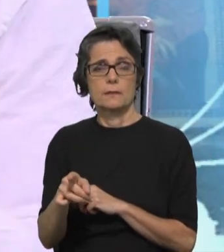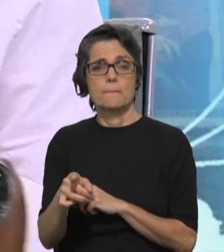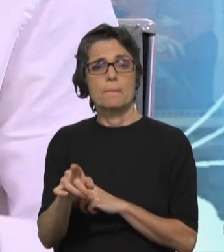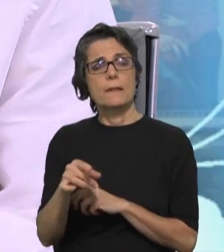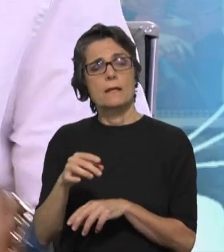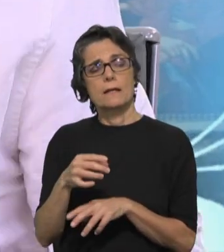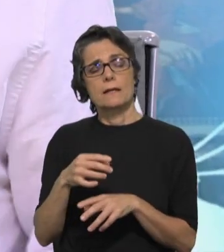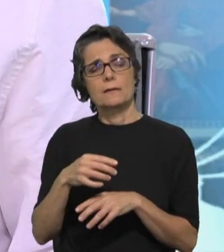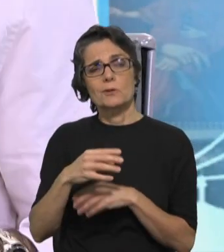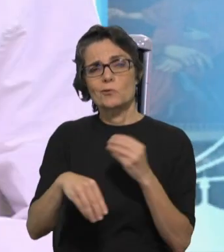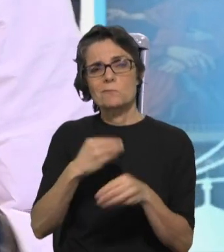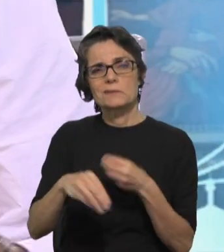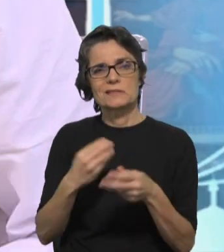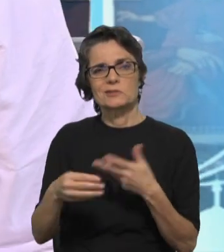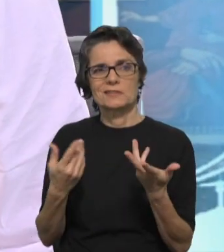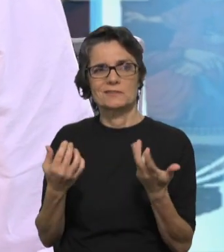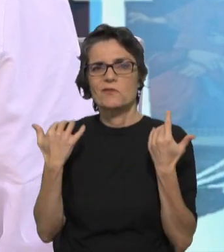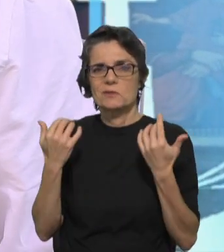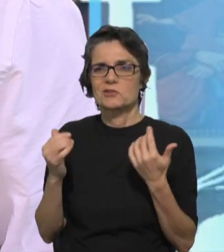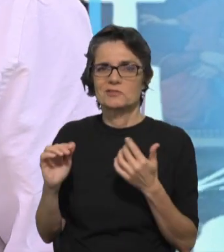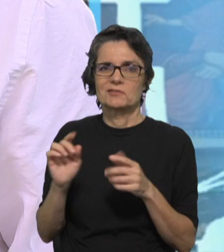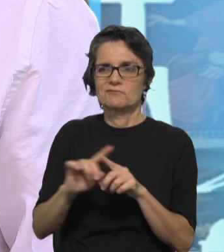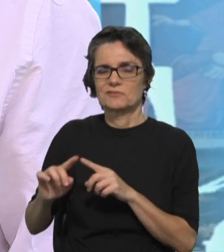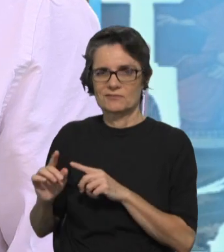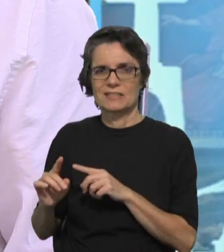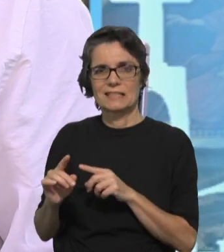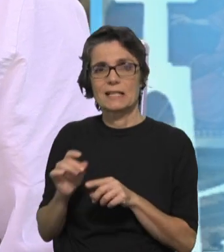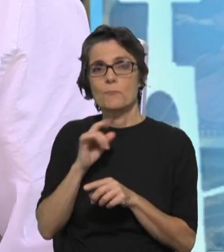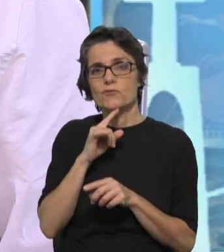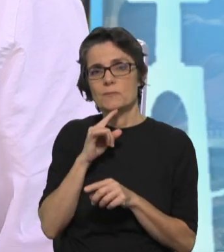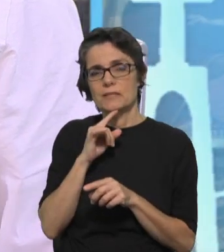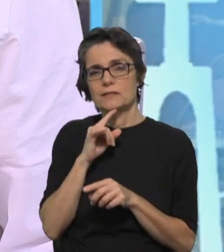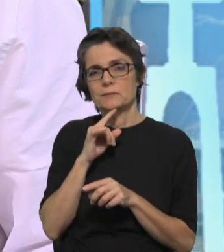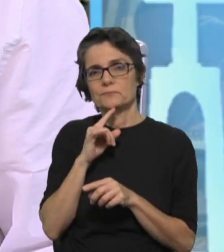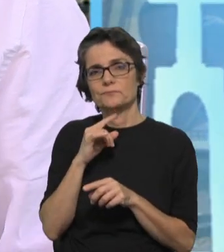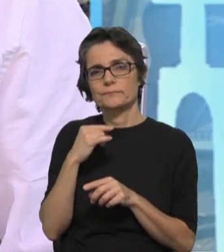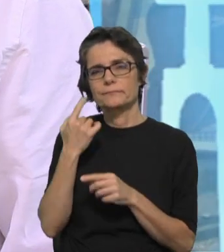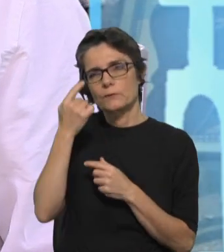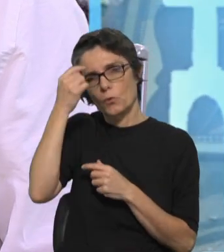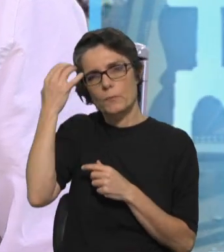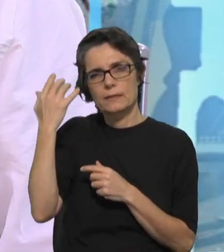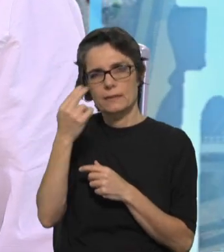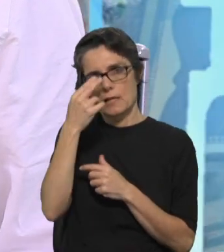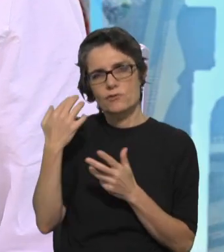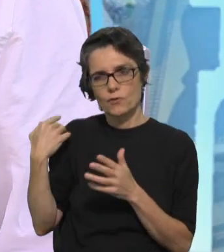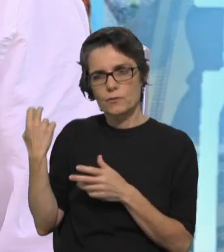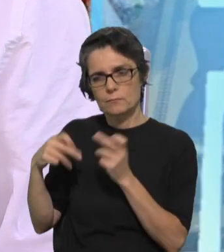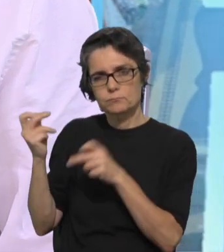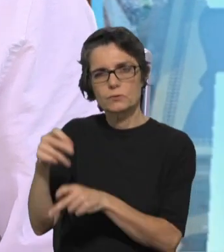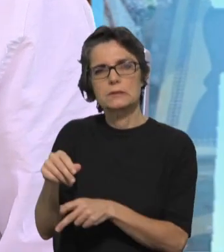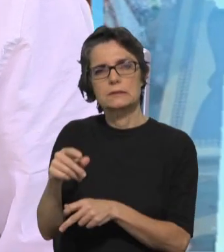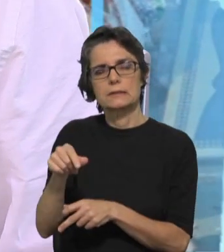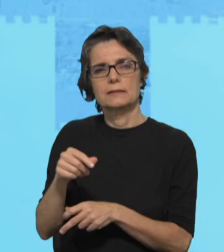aqui um misto de várias fontes de informação, digamos assim, que permite aqui reconstituir alguma da história e perceber se calhar até partilhar